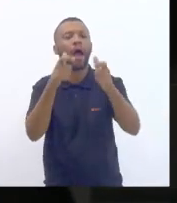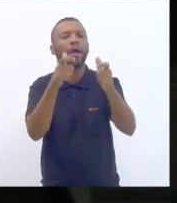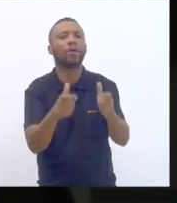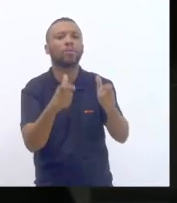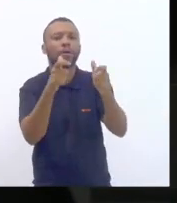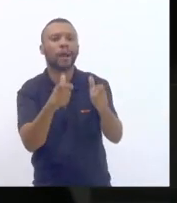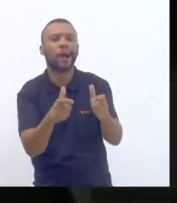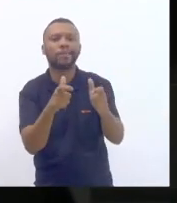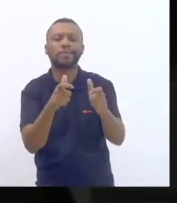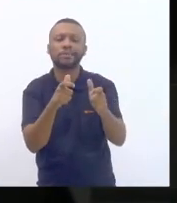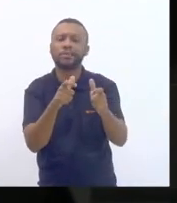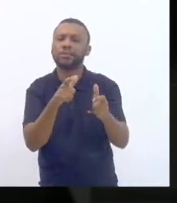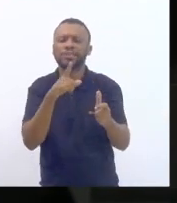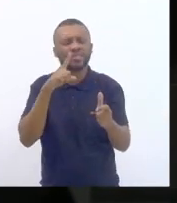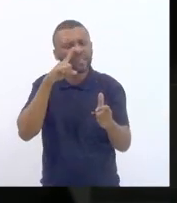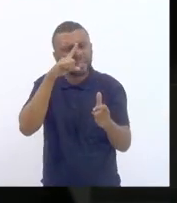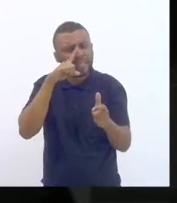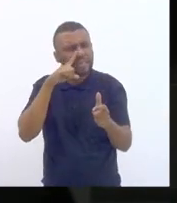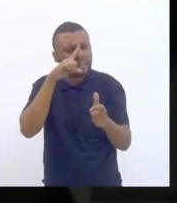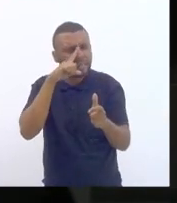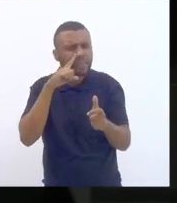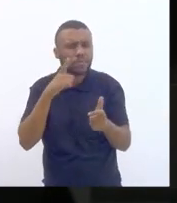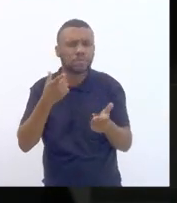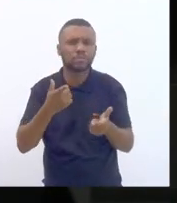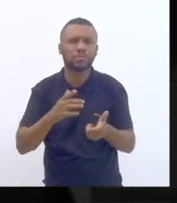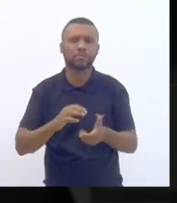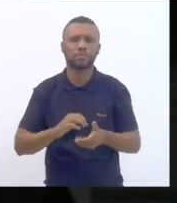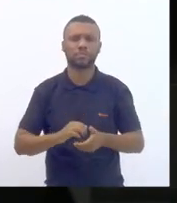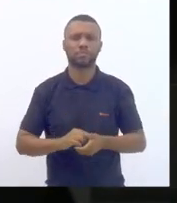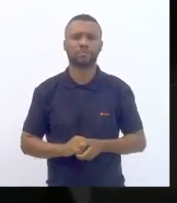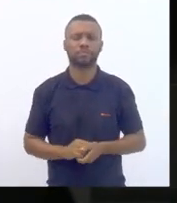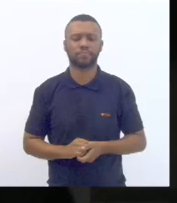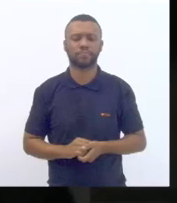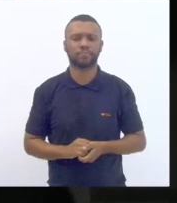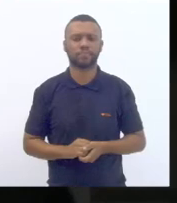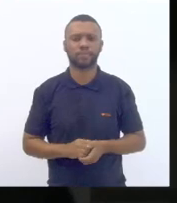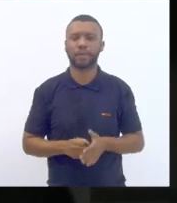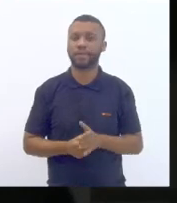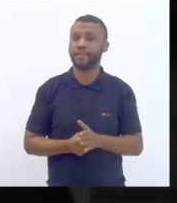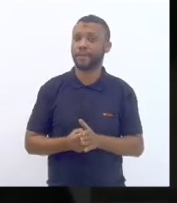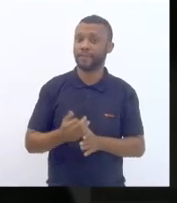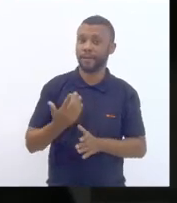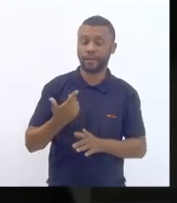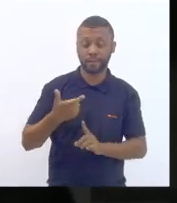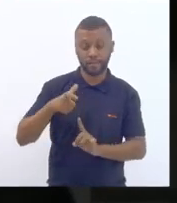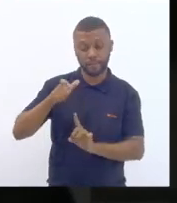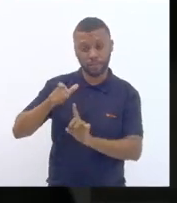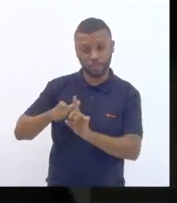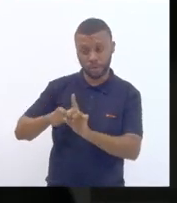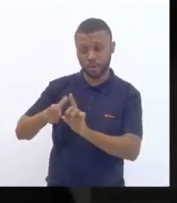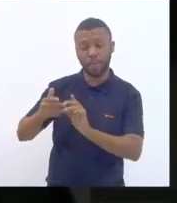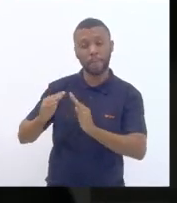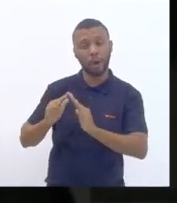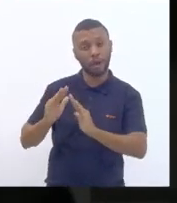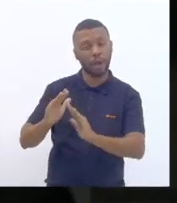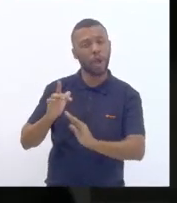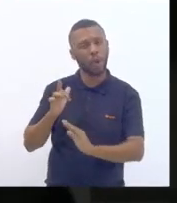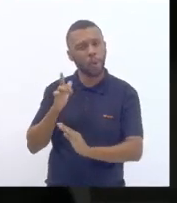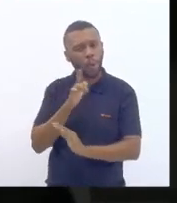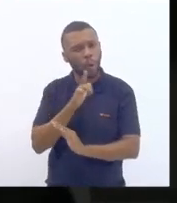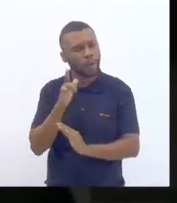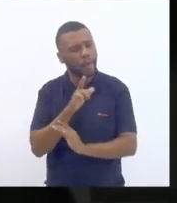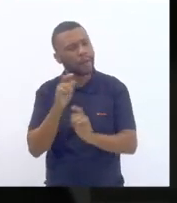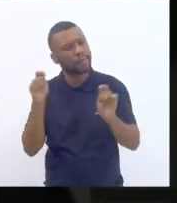de risco bom e muitas vezes o cidadão que lá mora consegue as